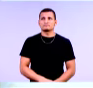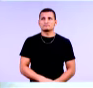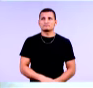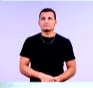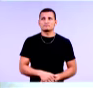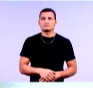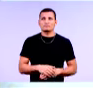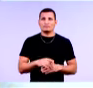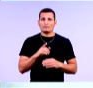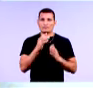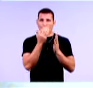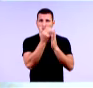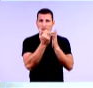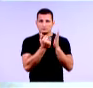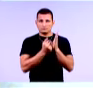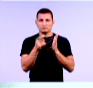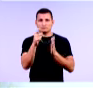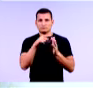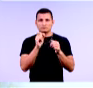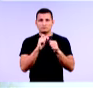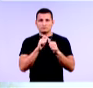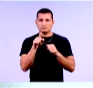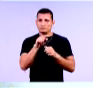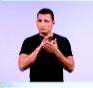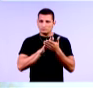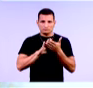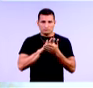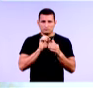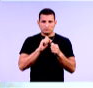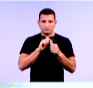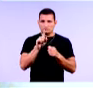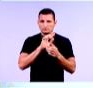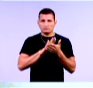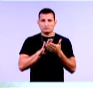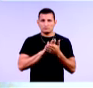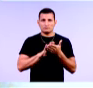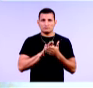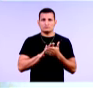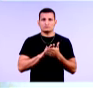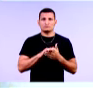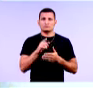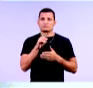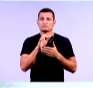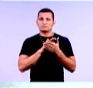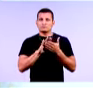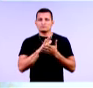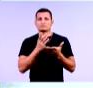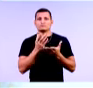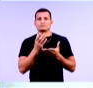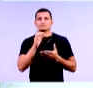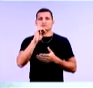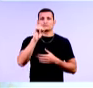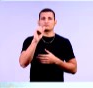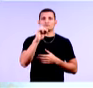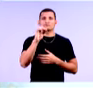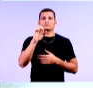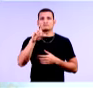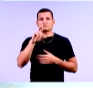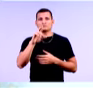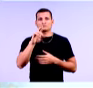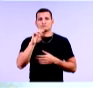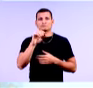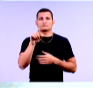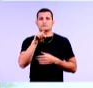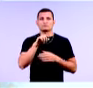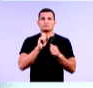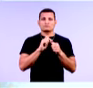esse programa que vocês vão fazer não vai fazer nada. Você está apenas definindo, você não vai entrar dados, você não vai executar, é